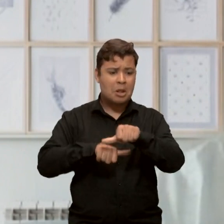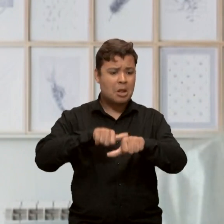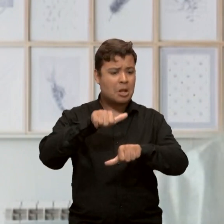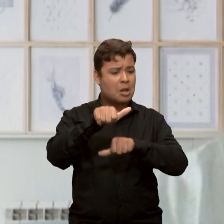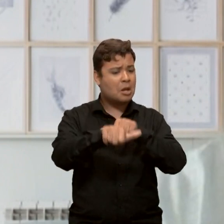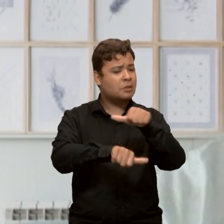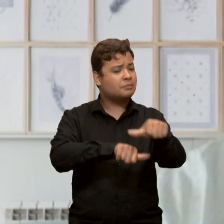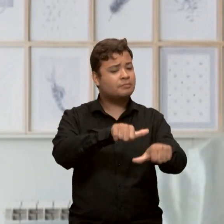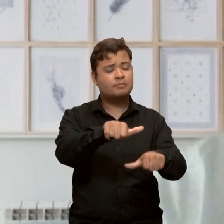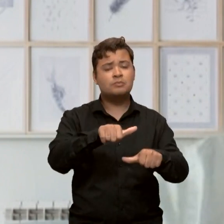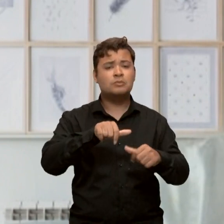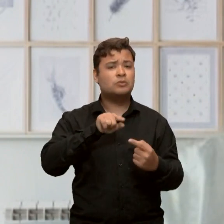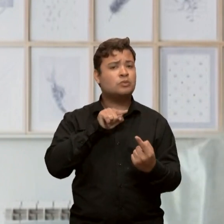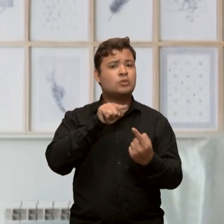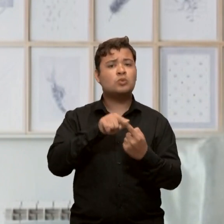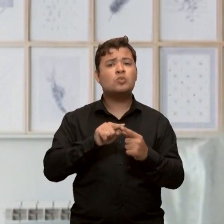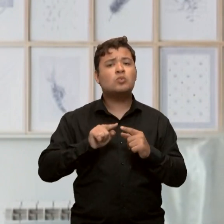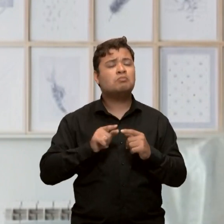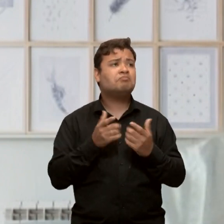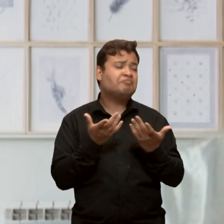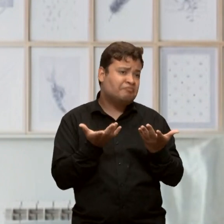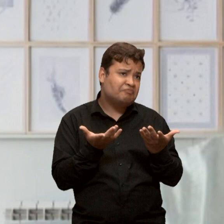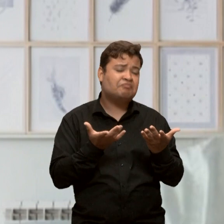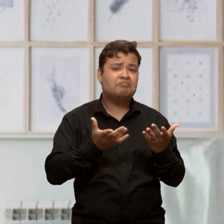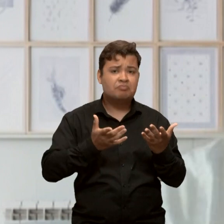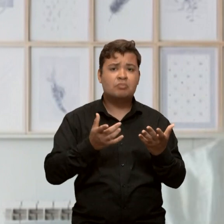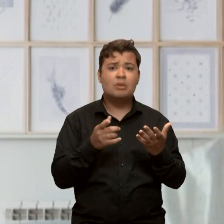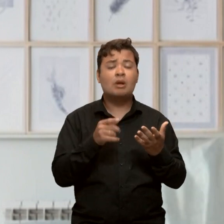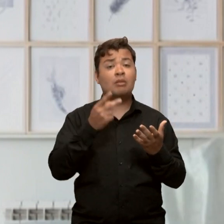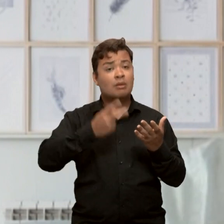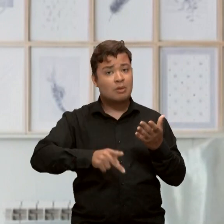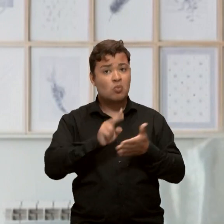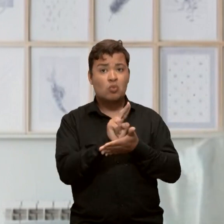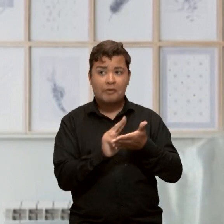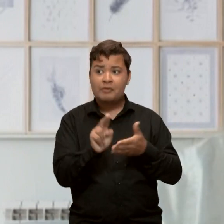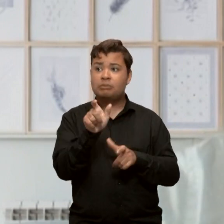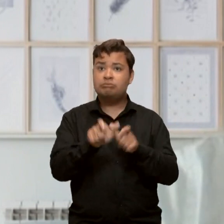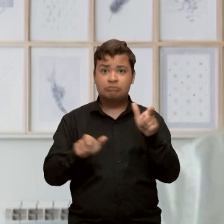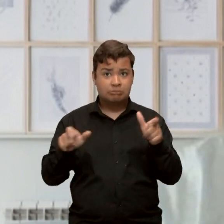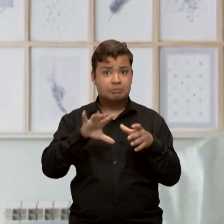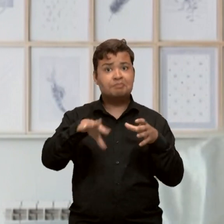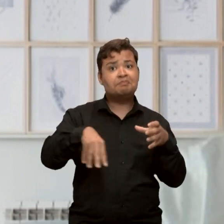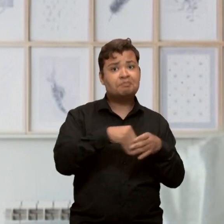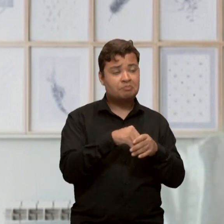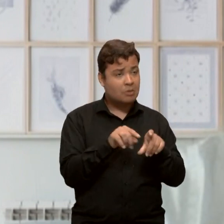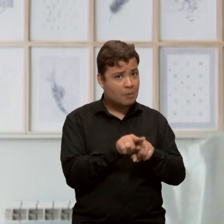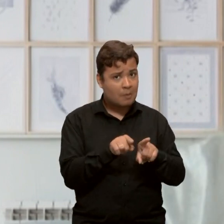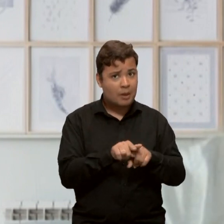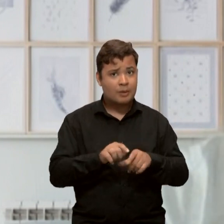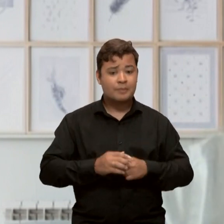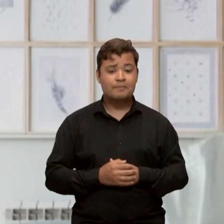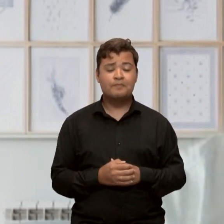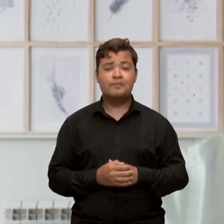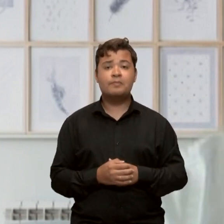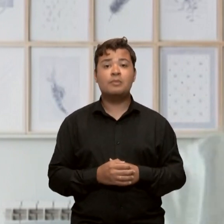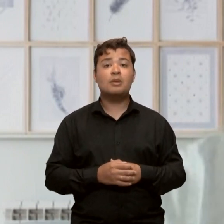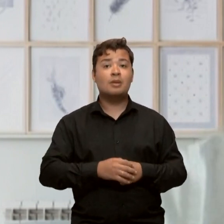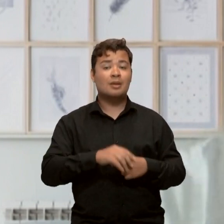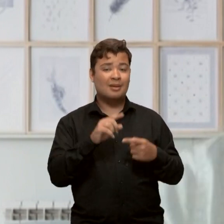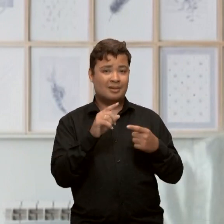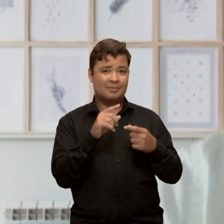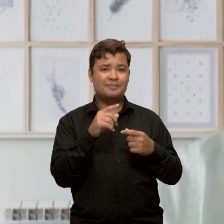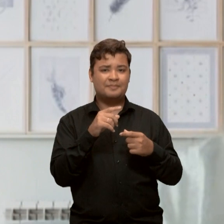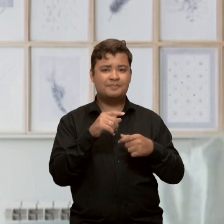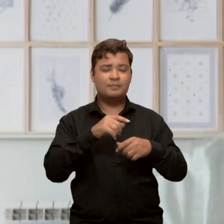procurando atender, por exemplo, e também a comunidade universitária. Então, o programa Segundo Tempo Padrão, que é